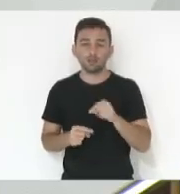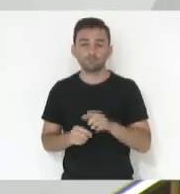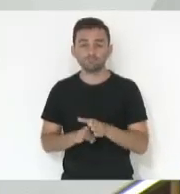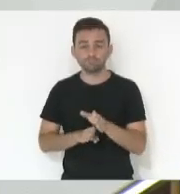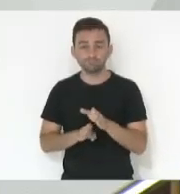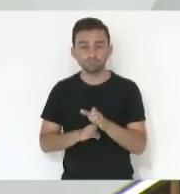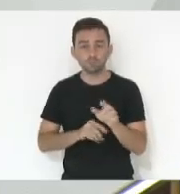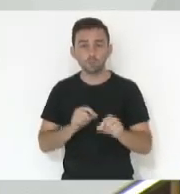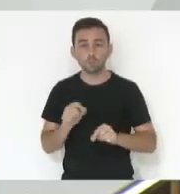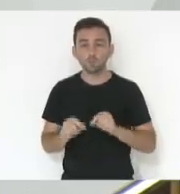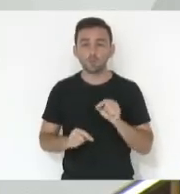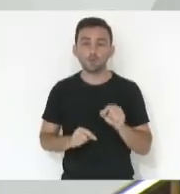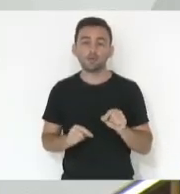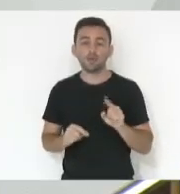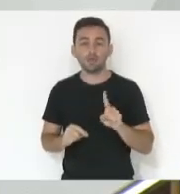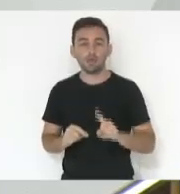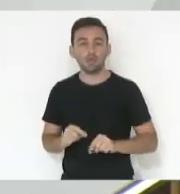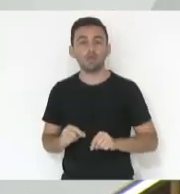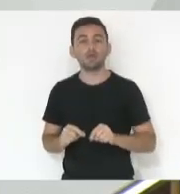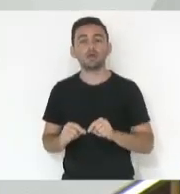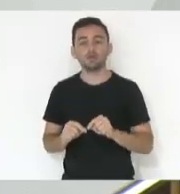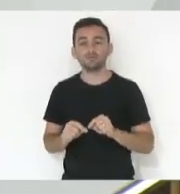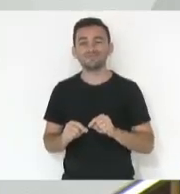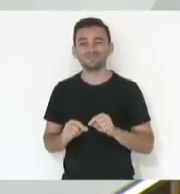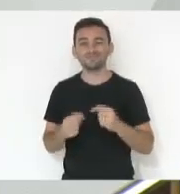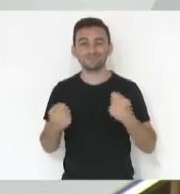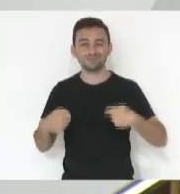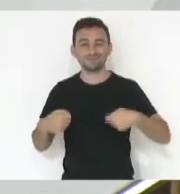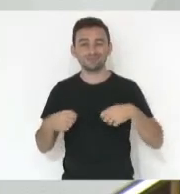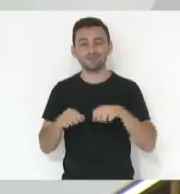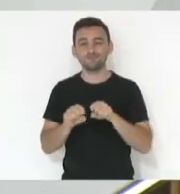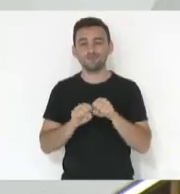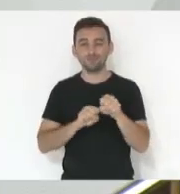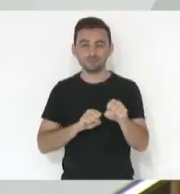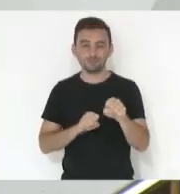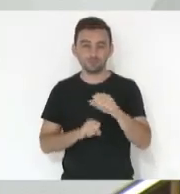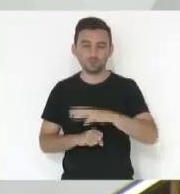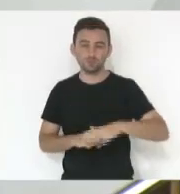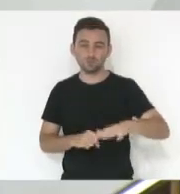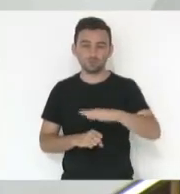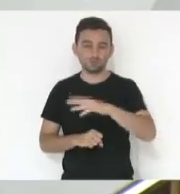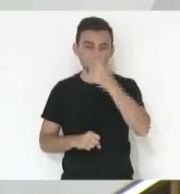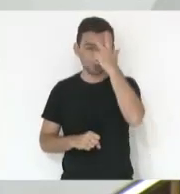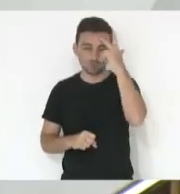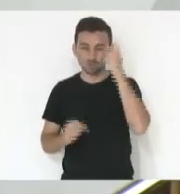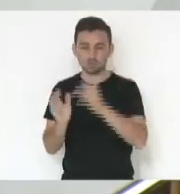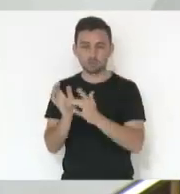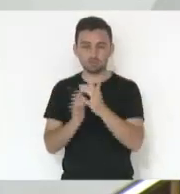ainda a formação política dos cristãos e cristãs,